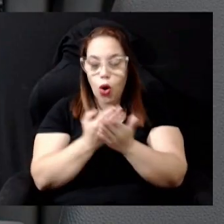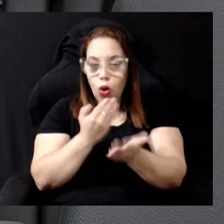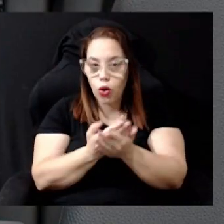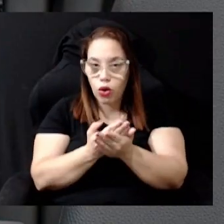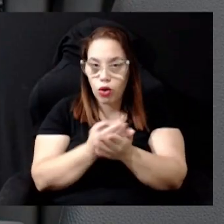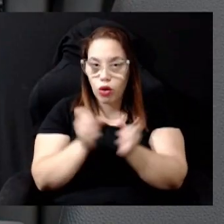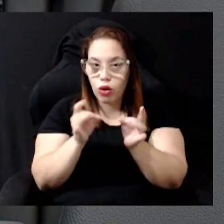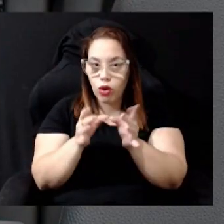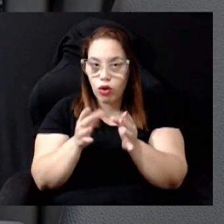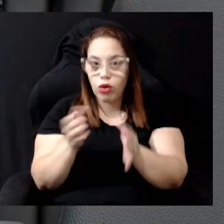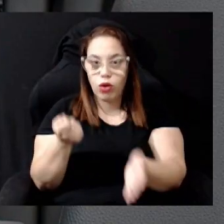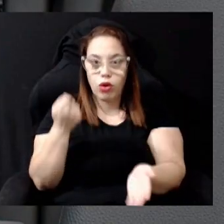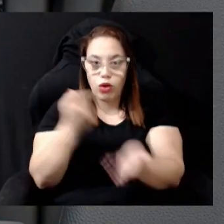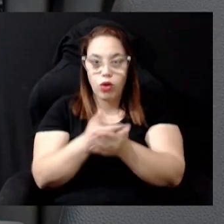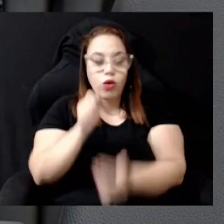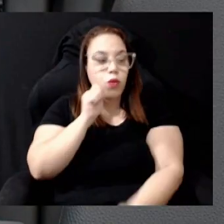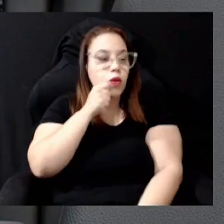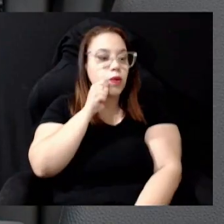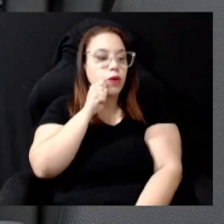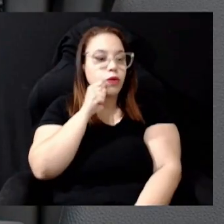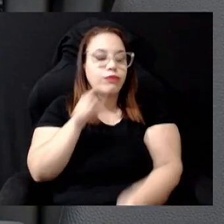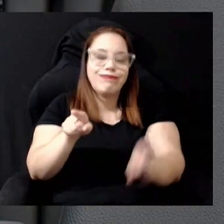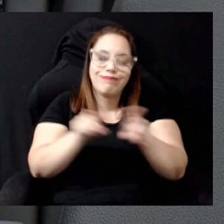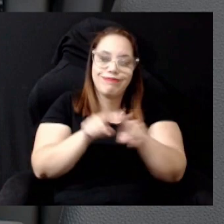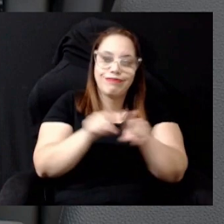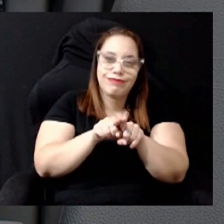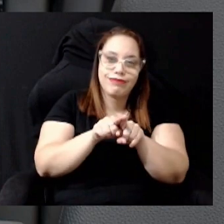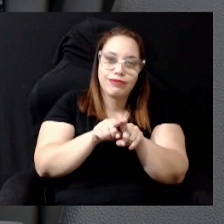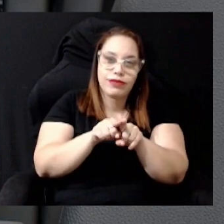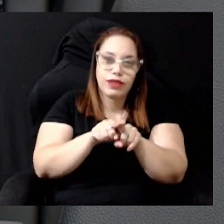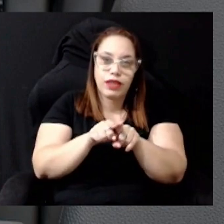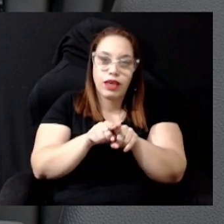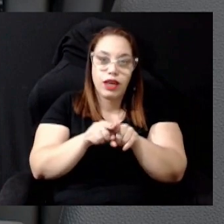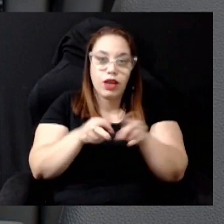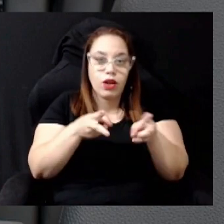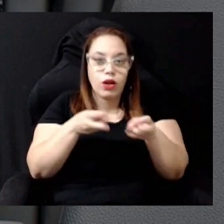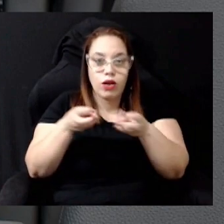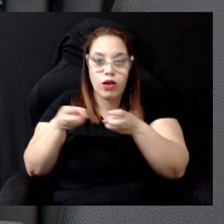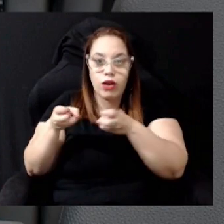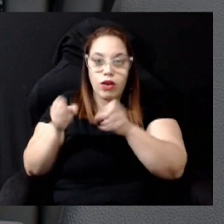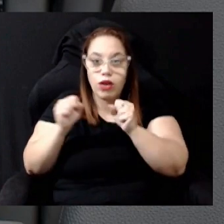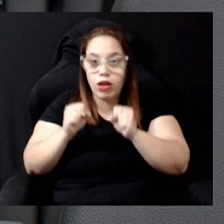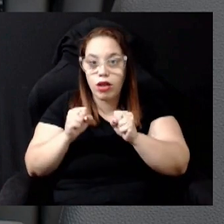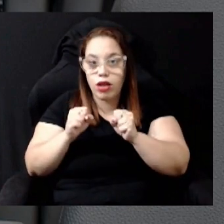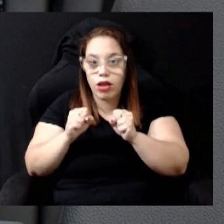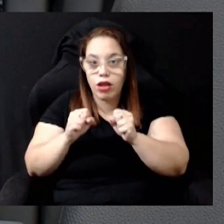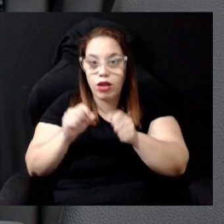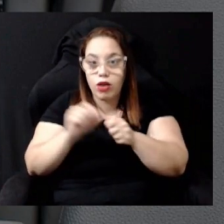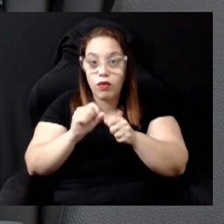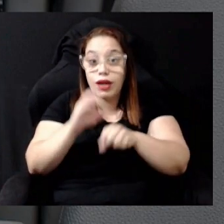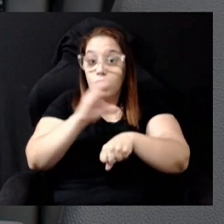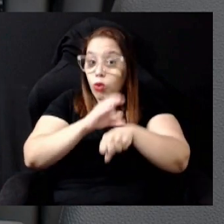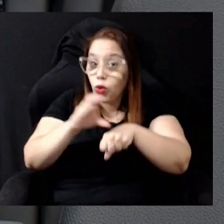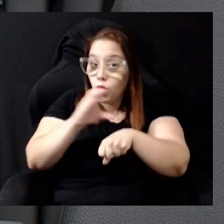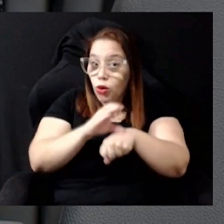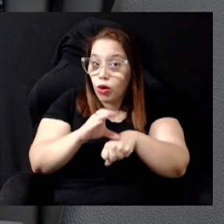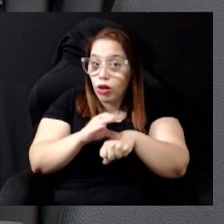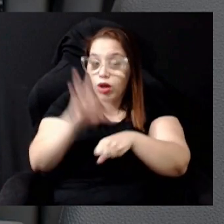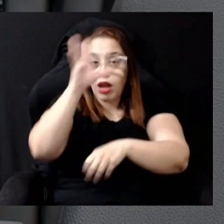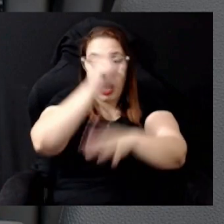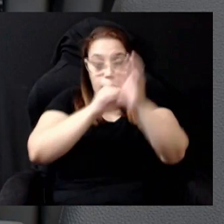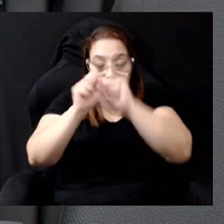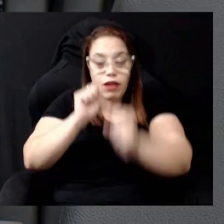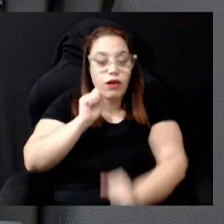compram o pãozinho, mas ela também, aquelas pessoas que são assistidas, podem fazer curso e aprender a fazer o pão.